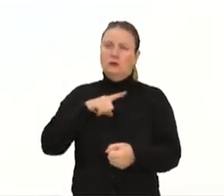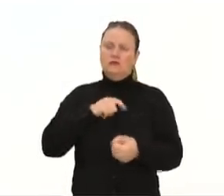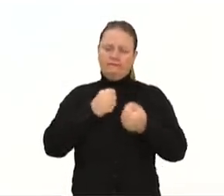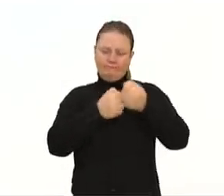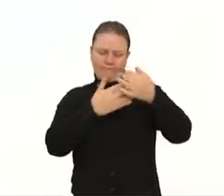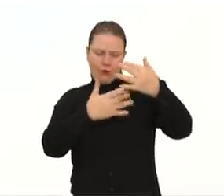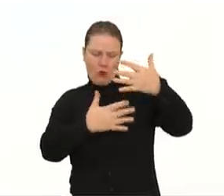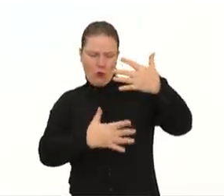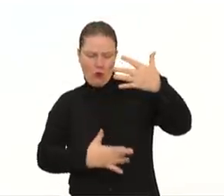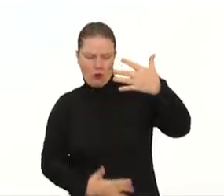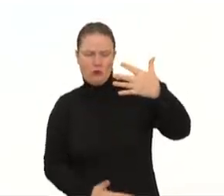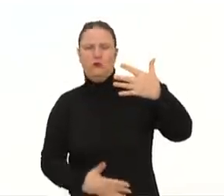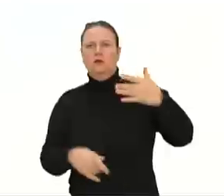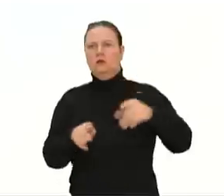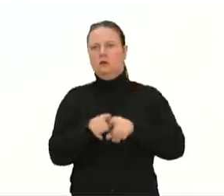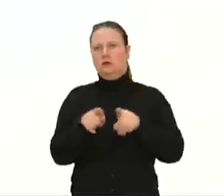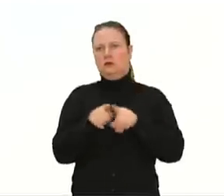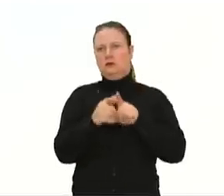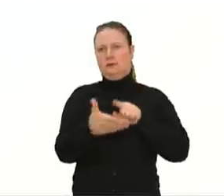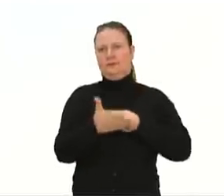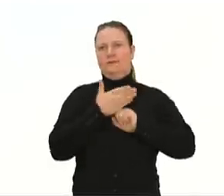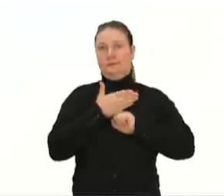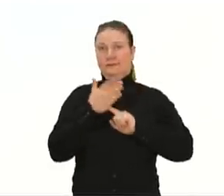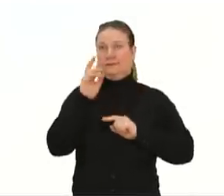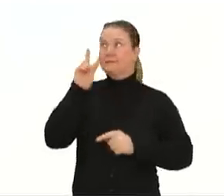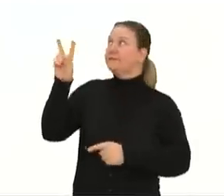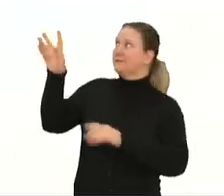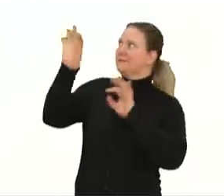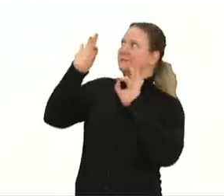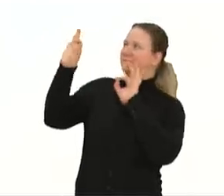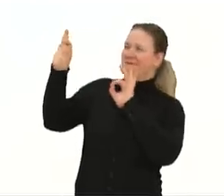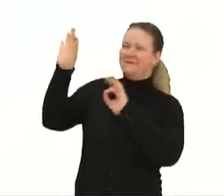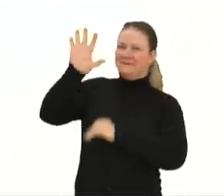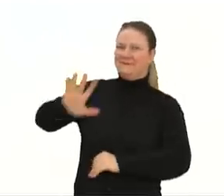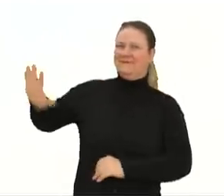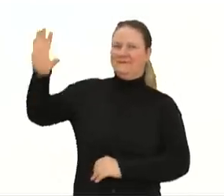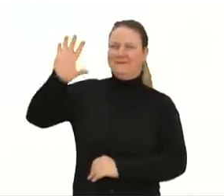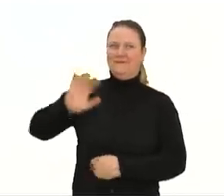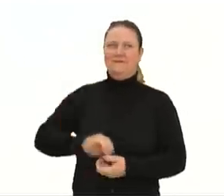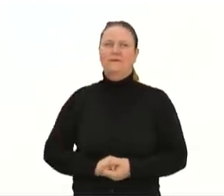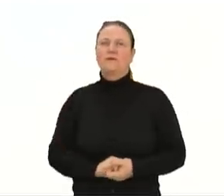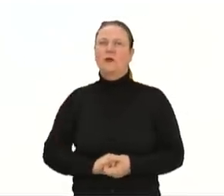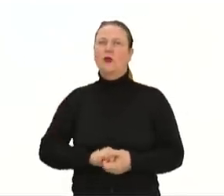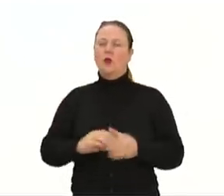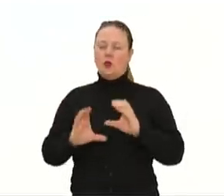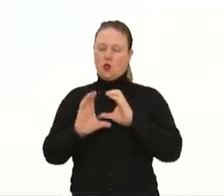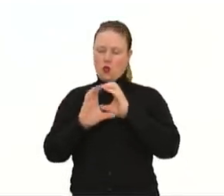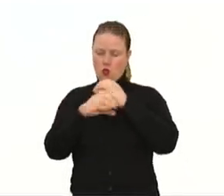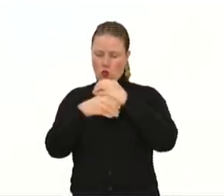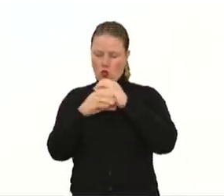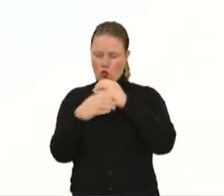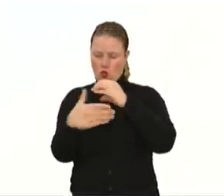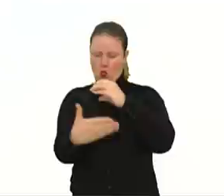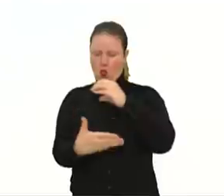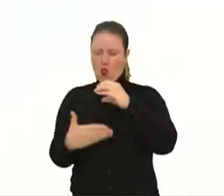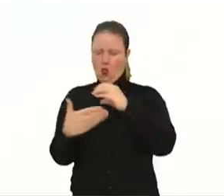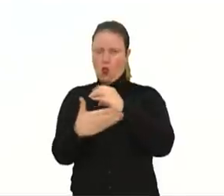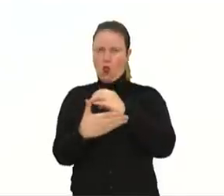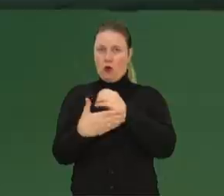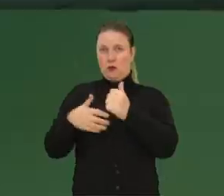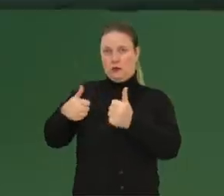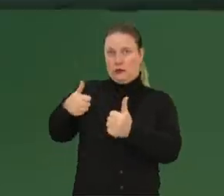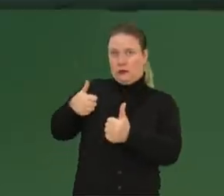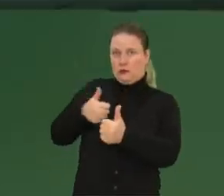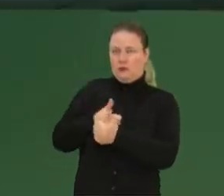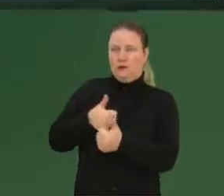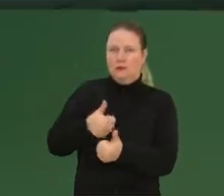vai analisar tudo isso. E aí, olha só essa imagem aqui, uma visão do microscópio dos glóbulos vermelhos, tá?